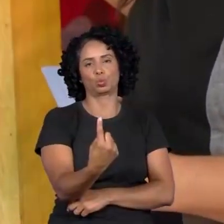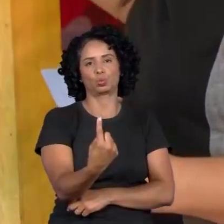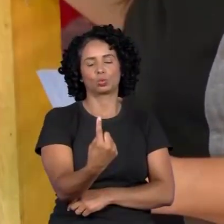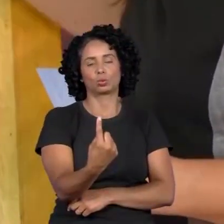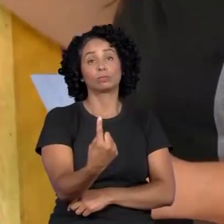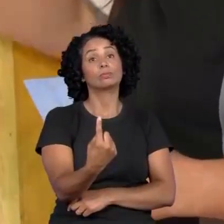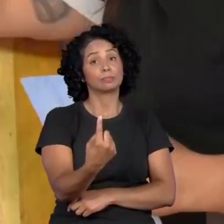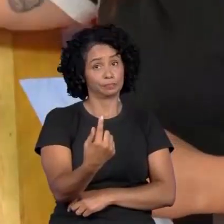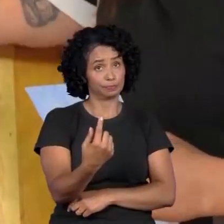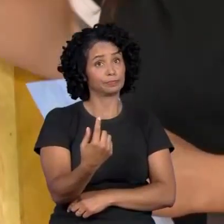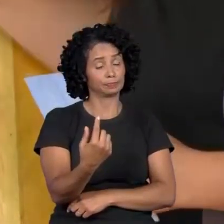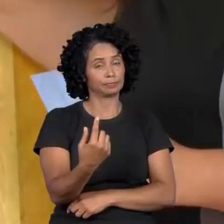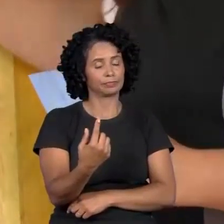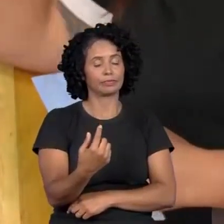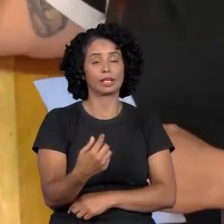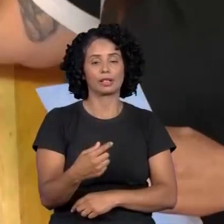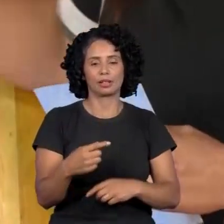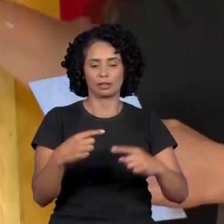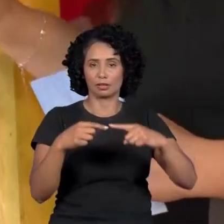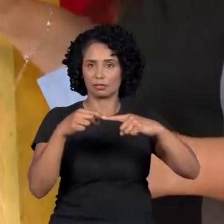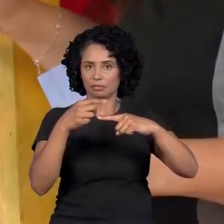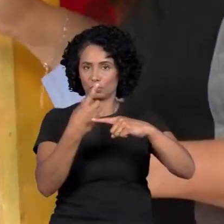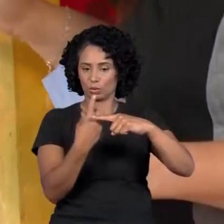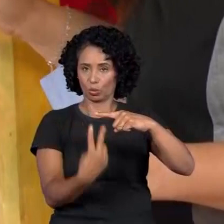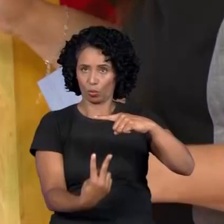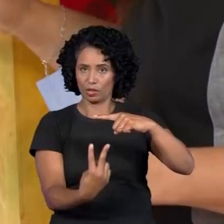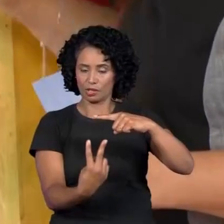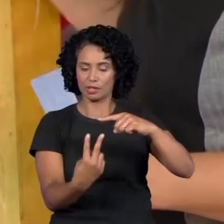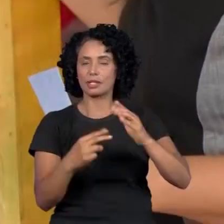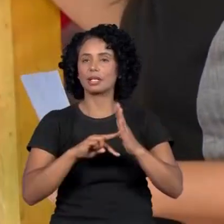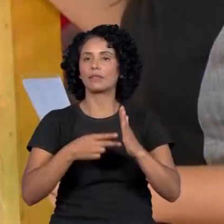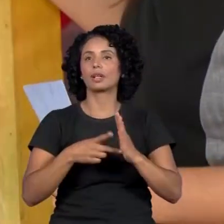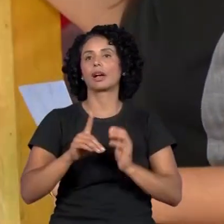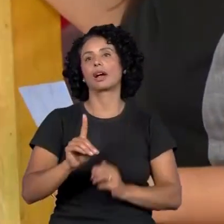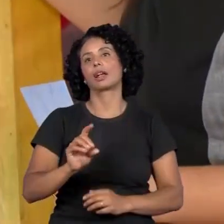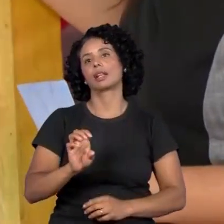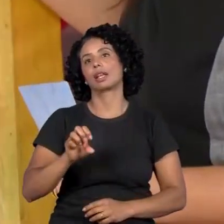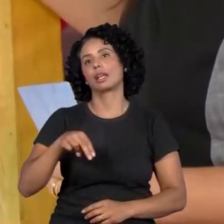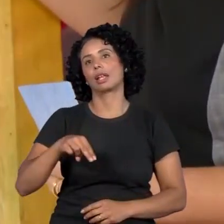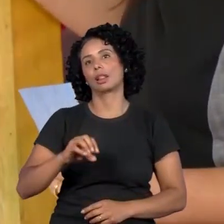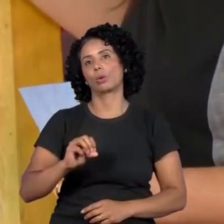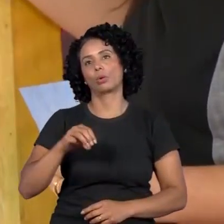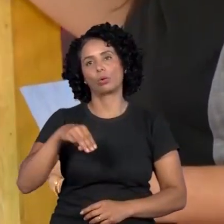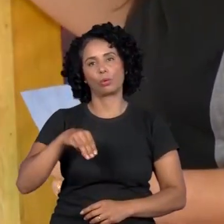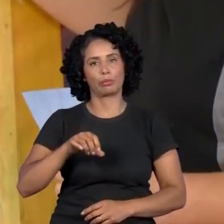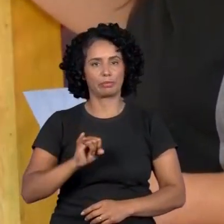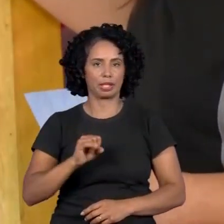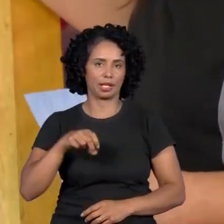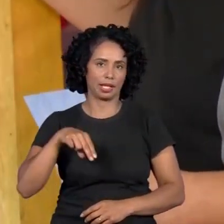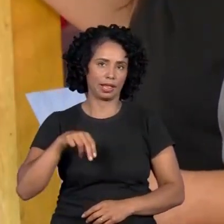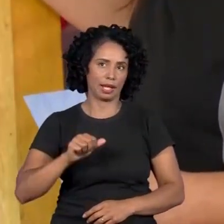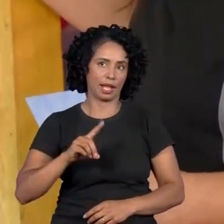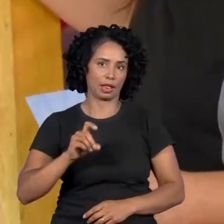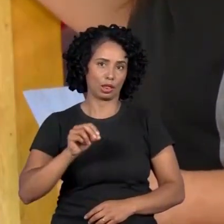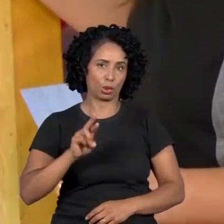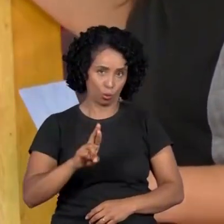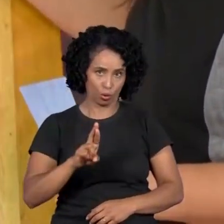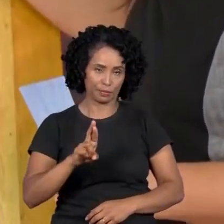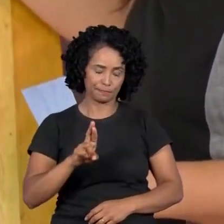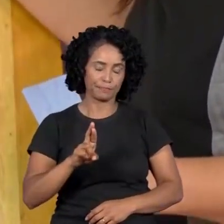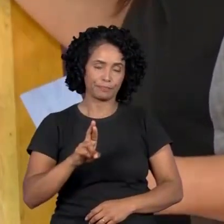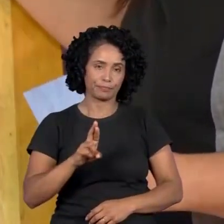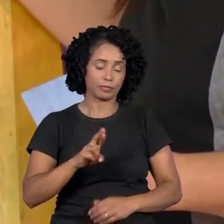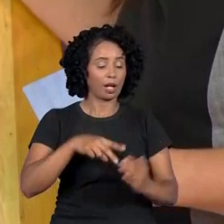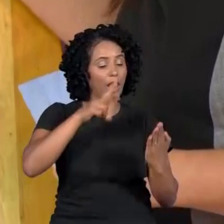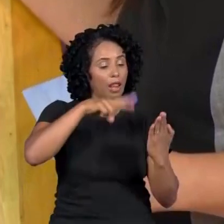parte de duas partes, ok? E aí a gente lê 1/2. Então, uma parte